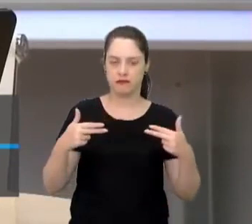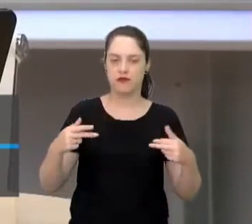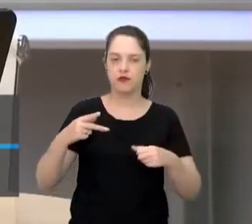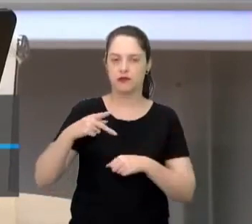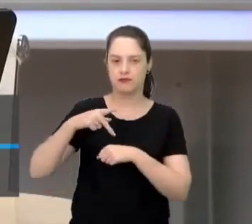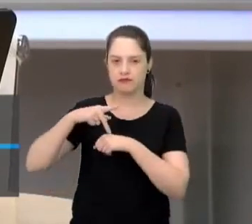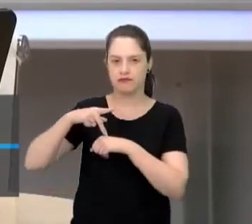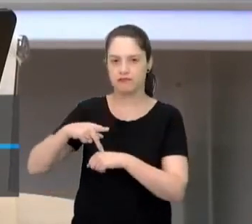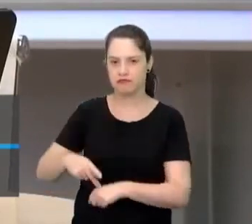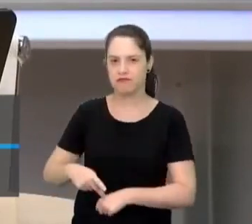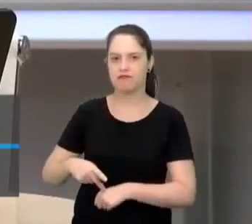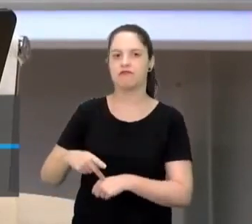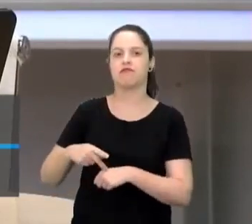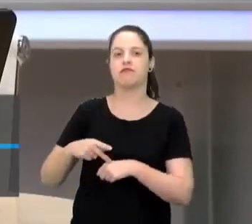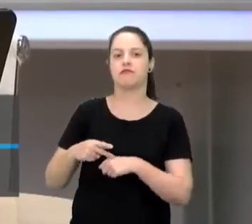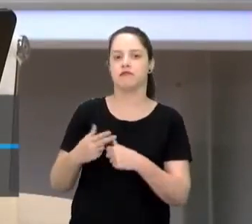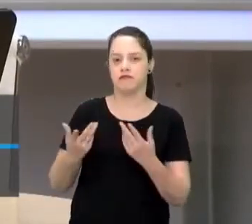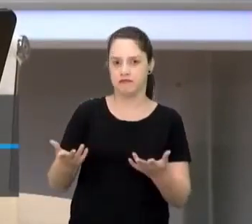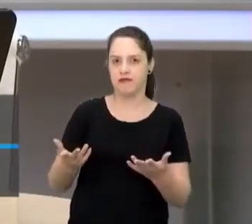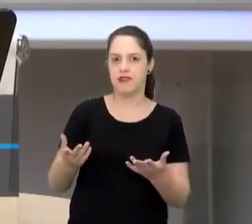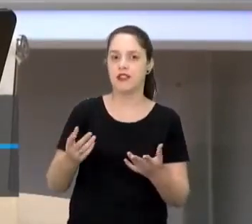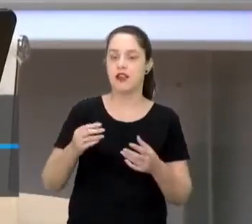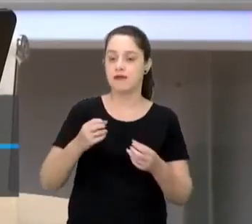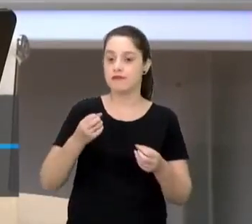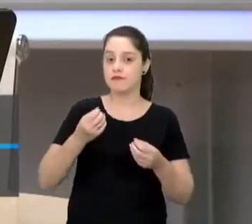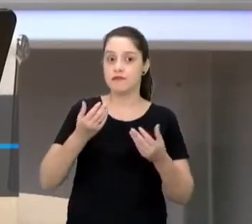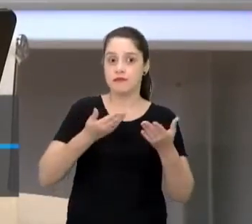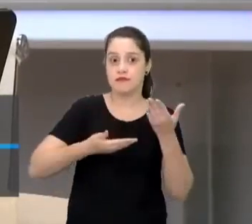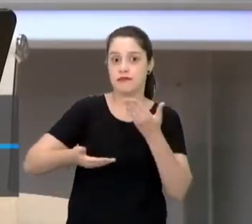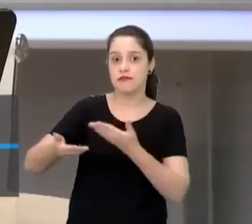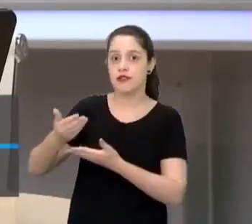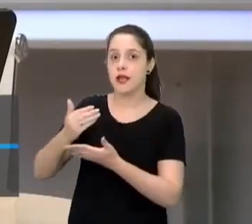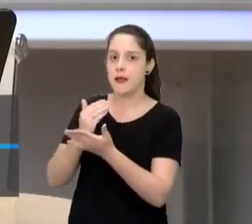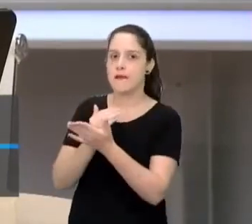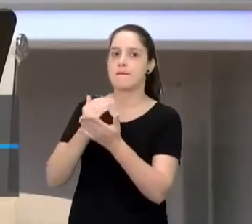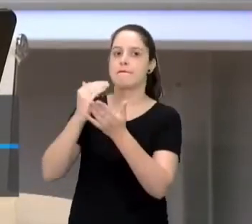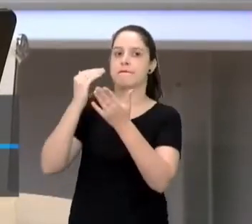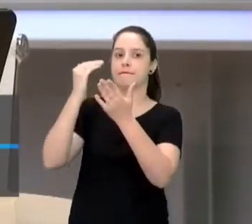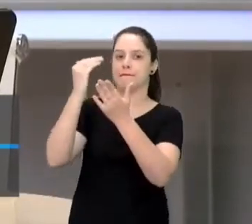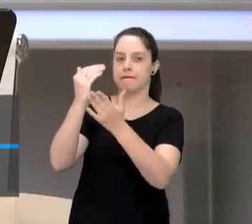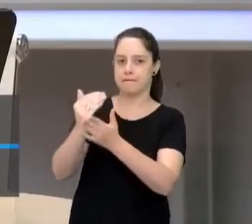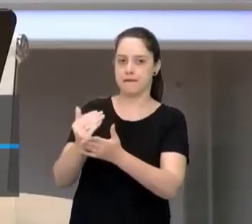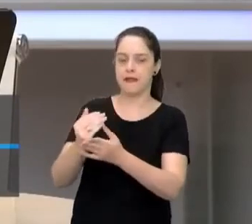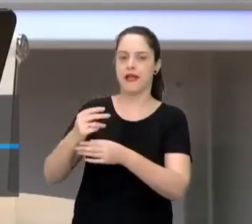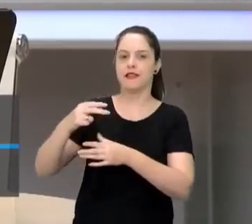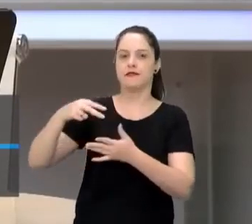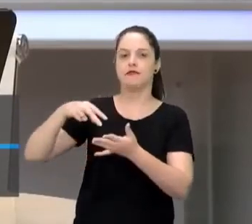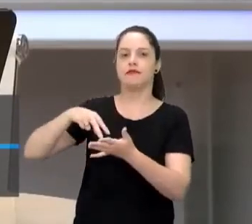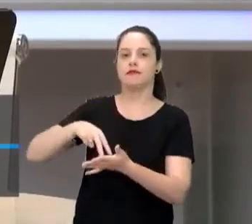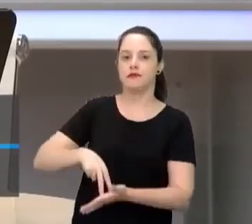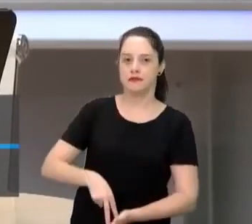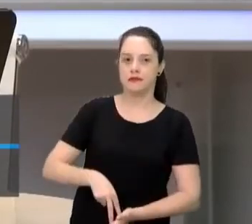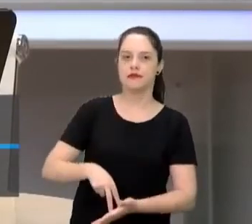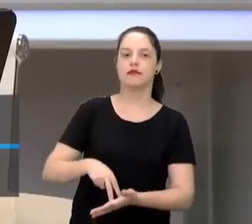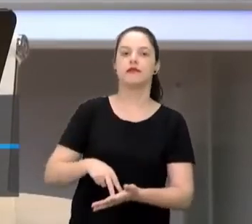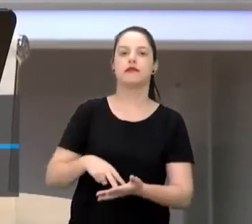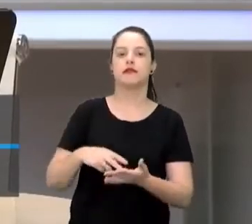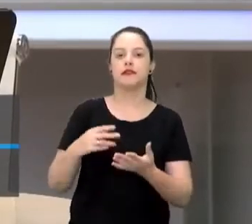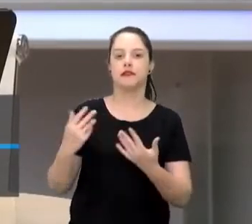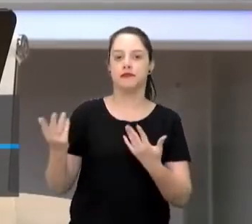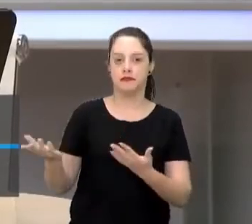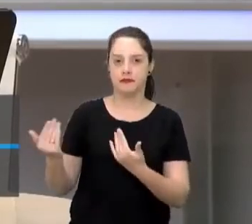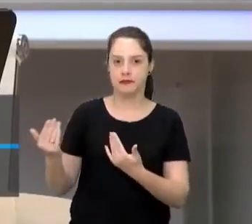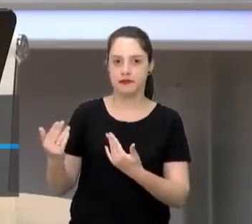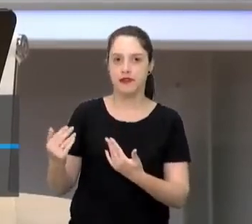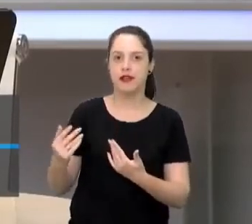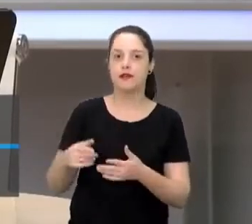protagonismo, né? E vocês vão ver que no programa de ensino integral a gente fala muito mais ainda aí sobre protagonismo juvenil. Os exemplos